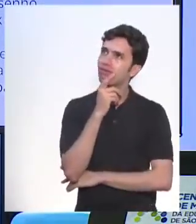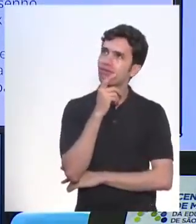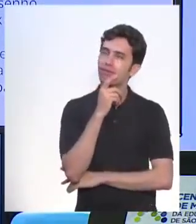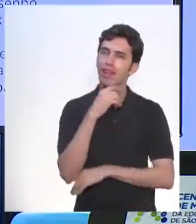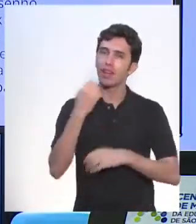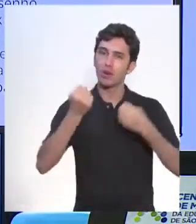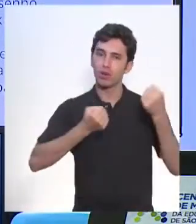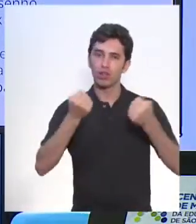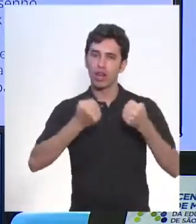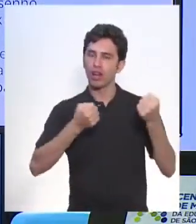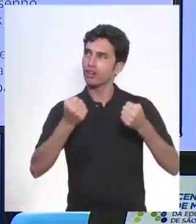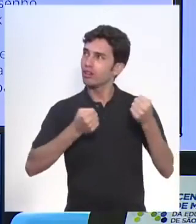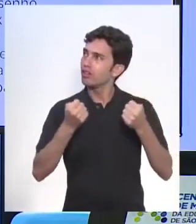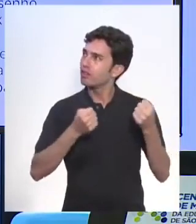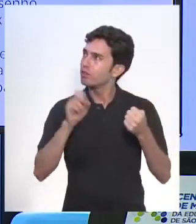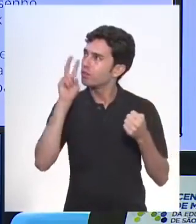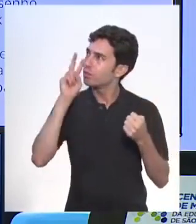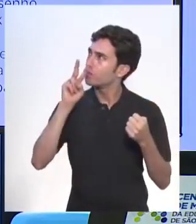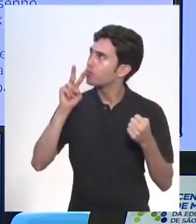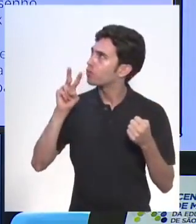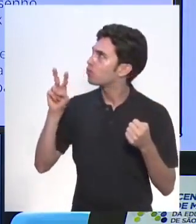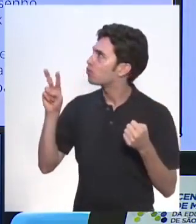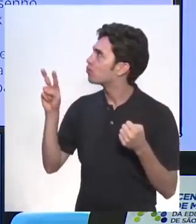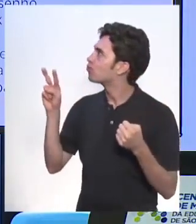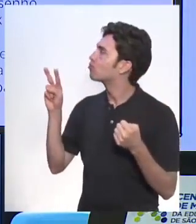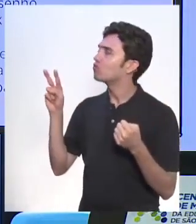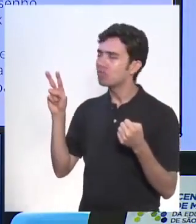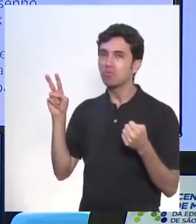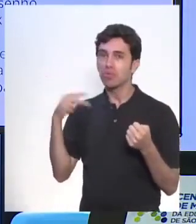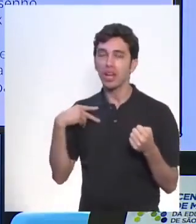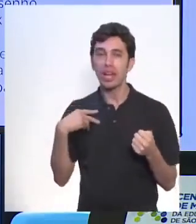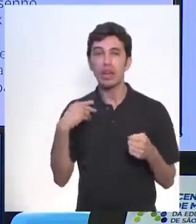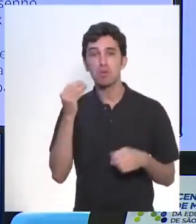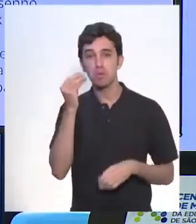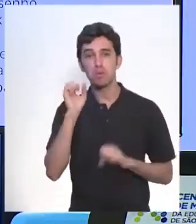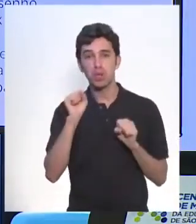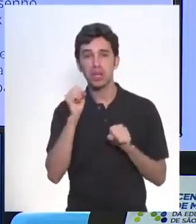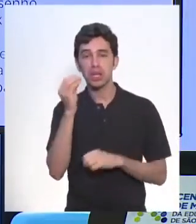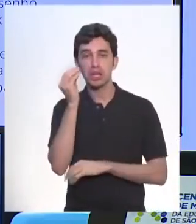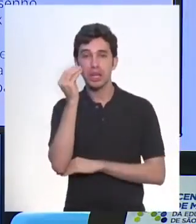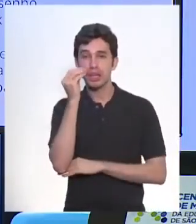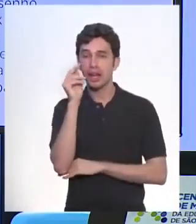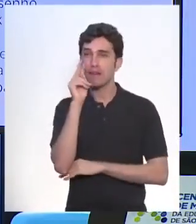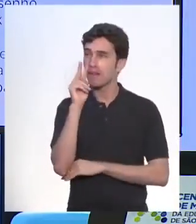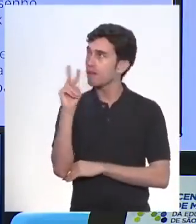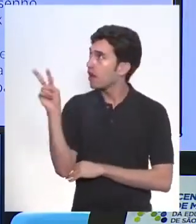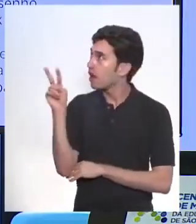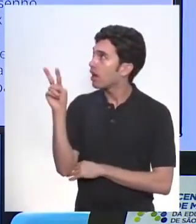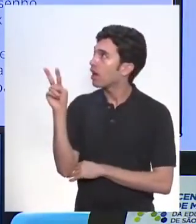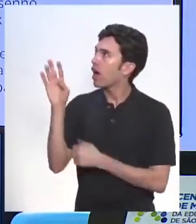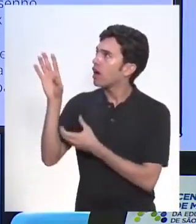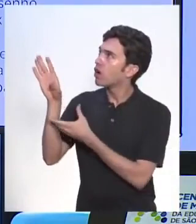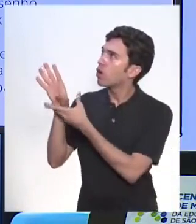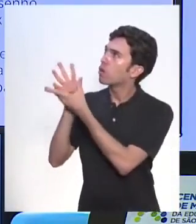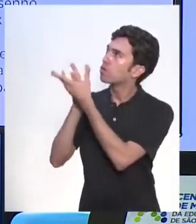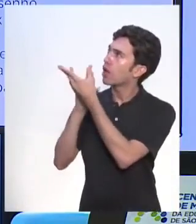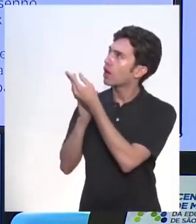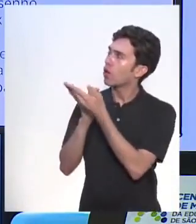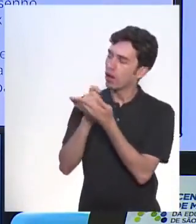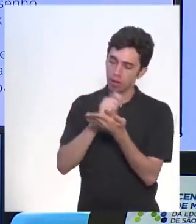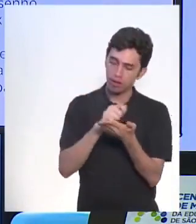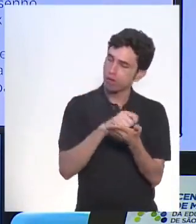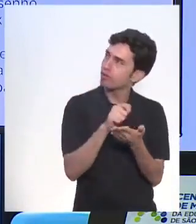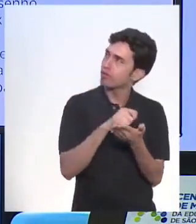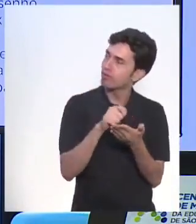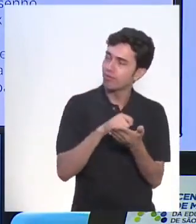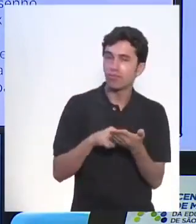e tentar reproduzi-lo, né? Fazer um desenho de observação desse monumento. Vamos supor que você, próximo aí da